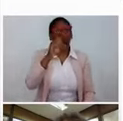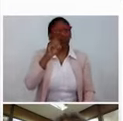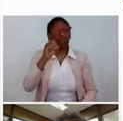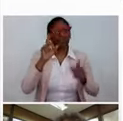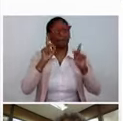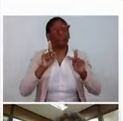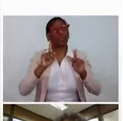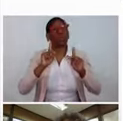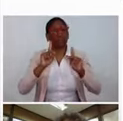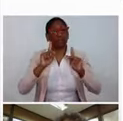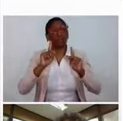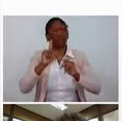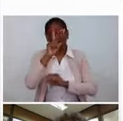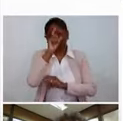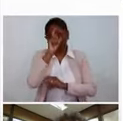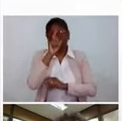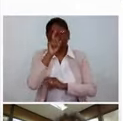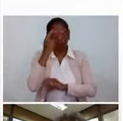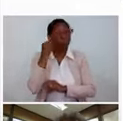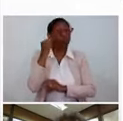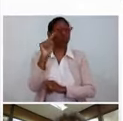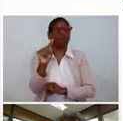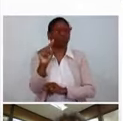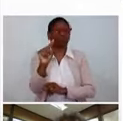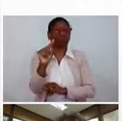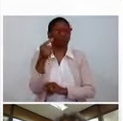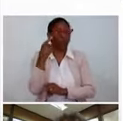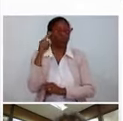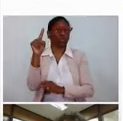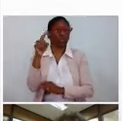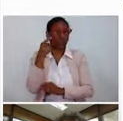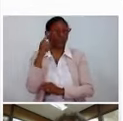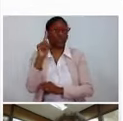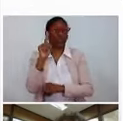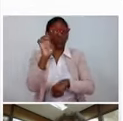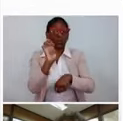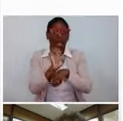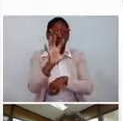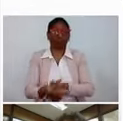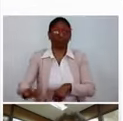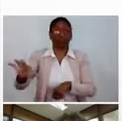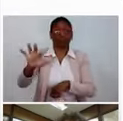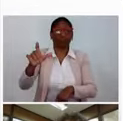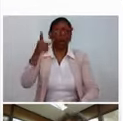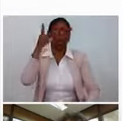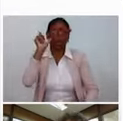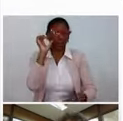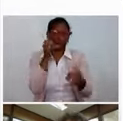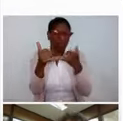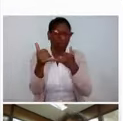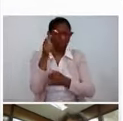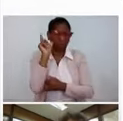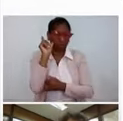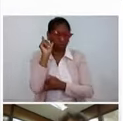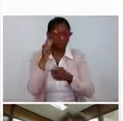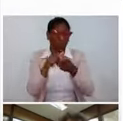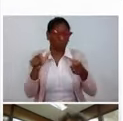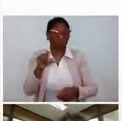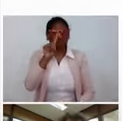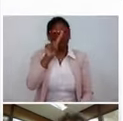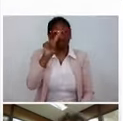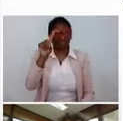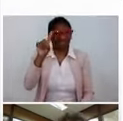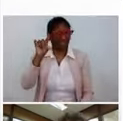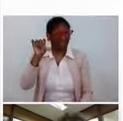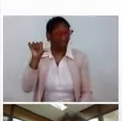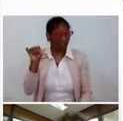internados a mais por dia em todo o estado, né? Sendo que ontem, esse dado aqui é de ontem, houve um aumento de 119